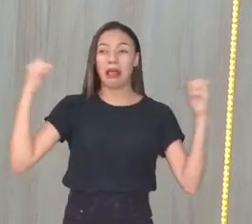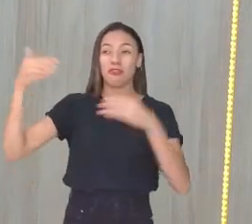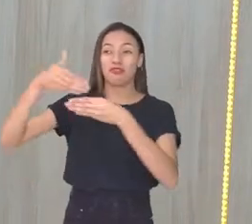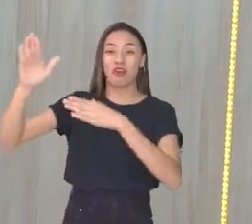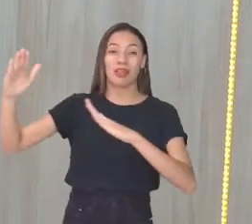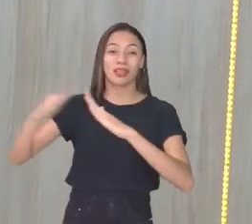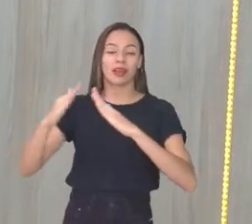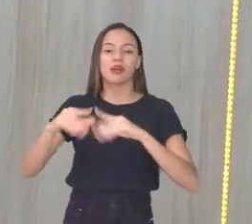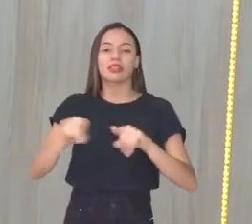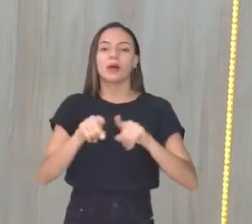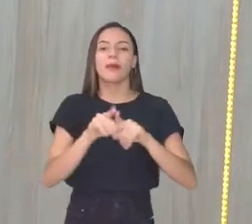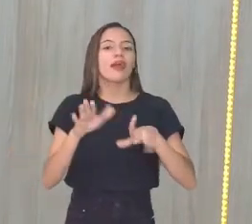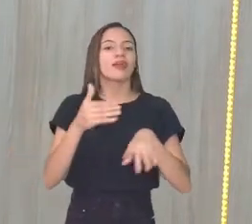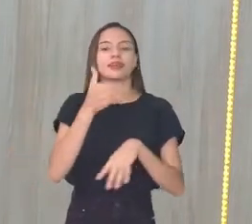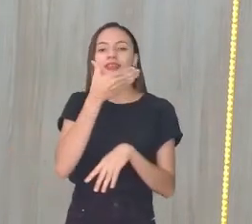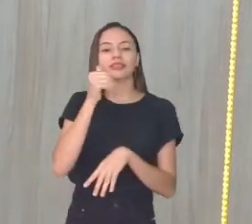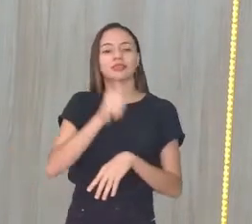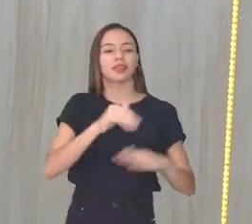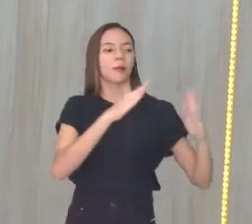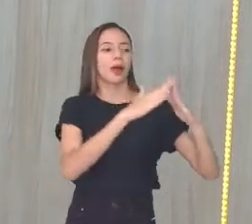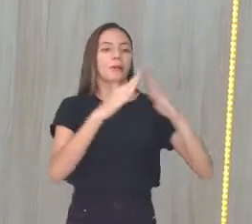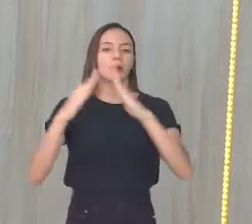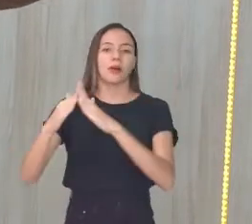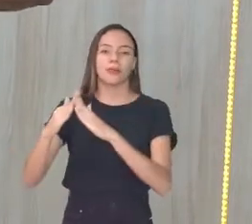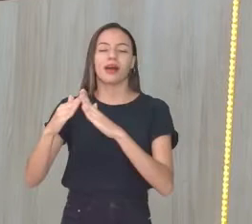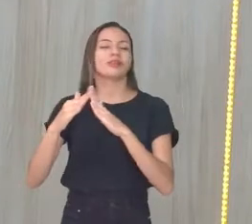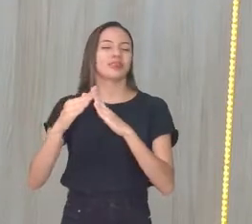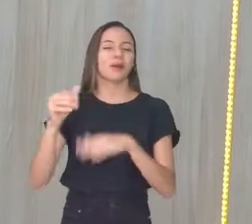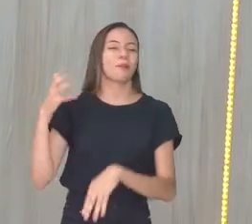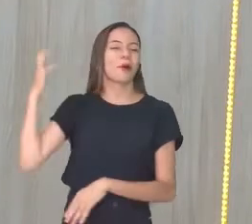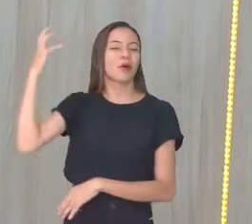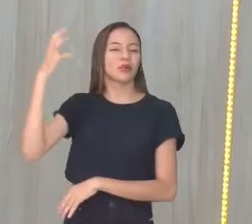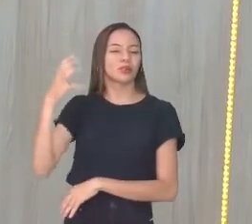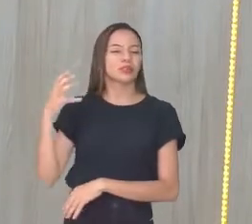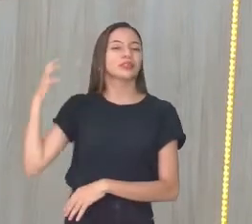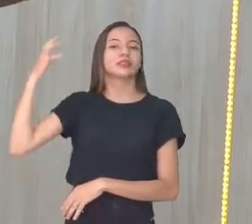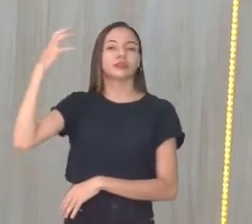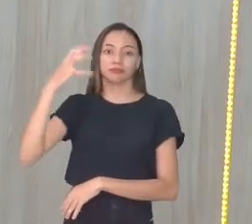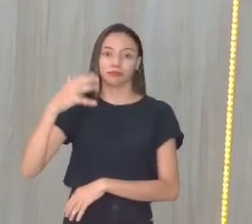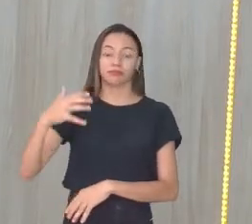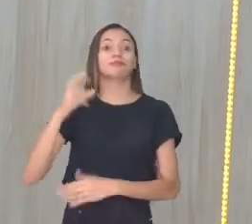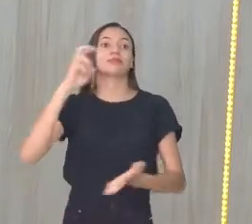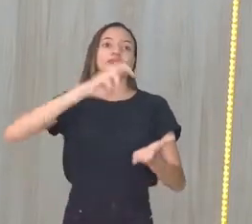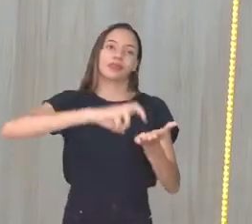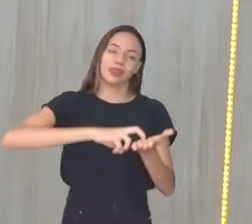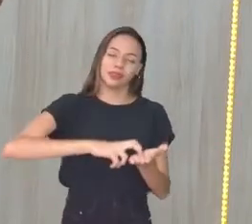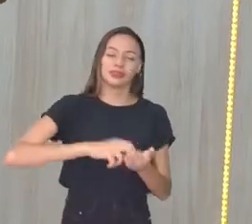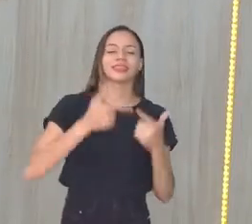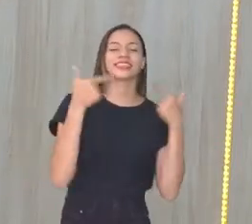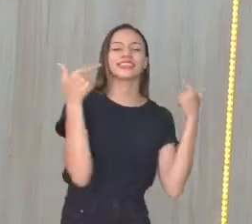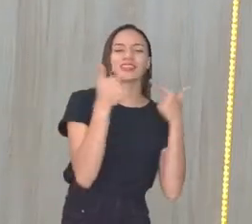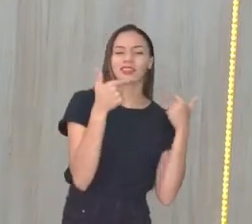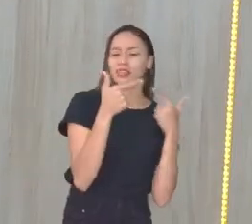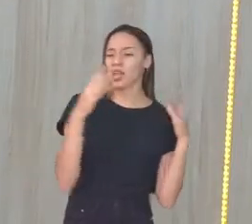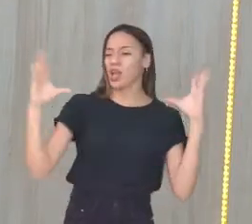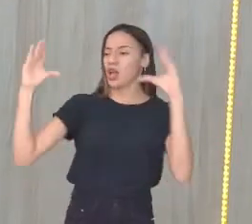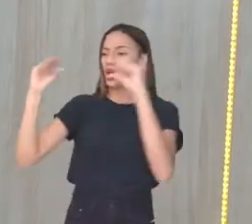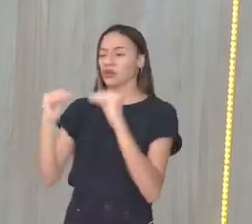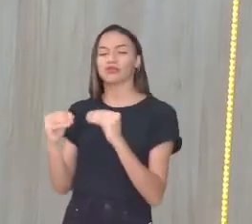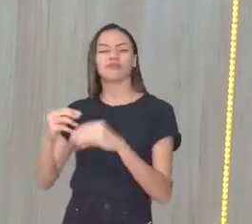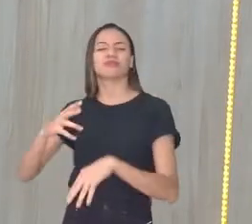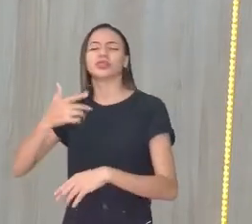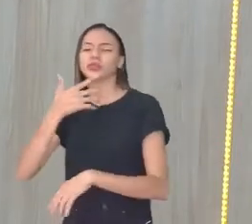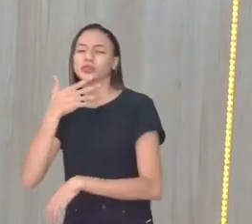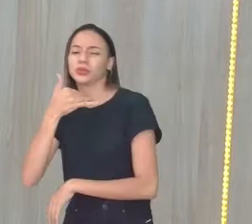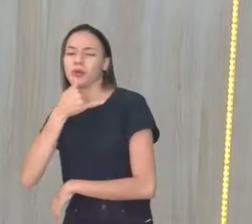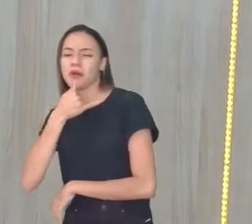A vizinha botando assim, ó. Se de dia a gente briga, à noite a gente chora, com a força do amor, a raiva vai embora,